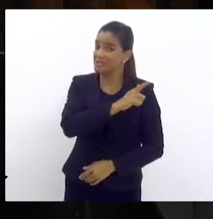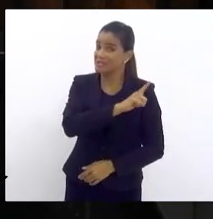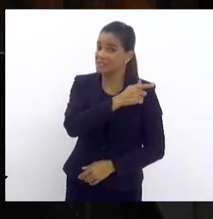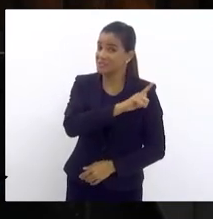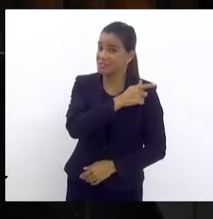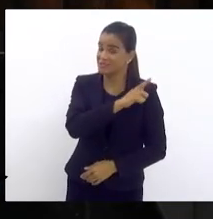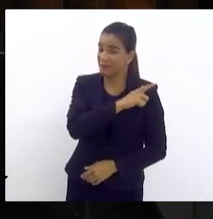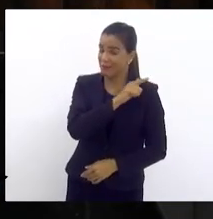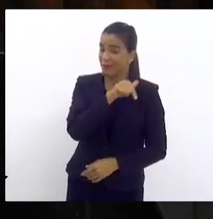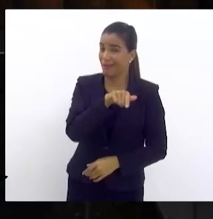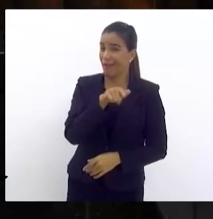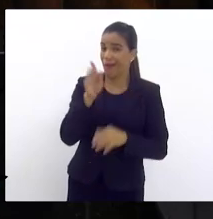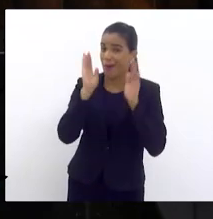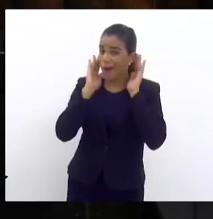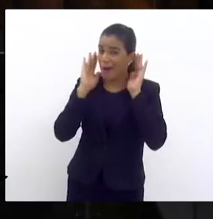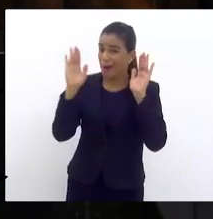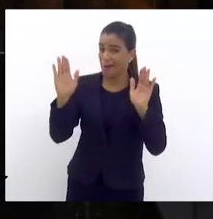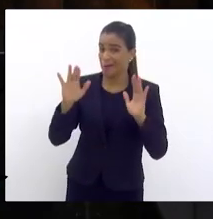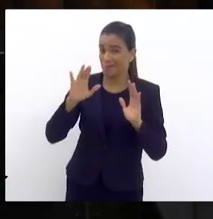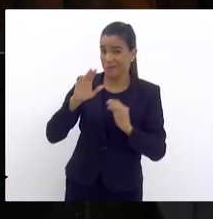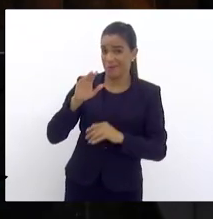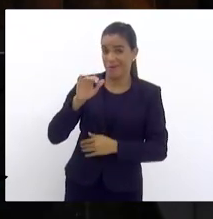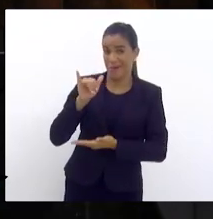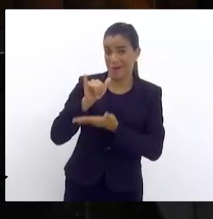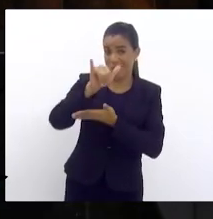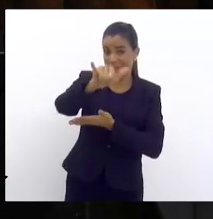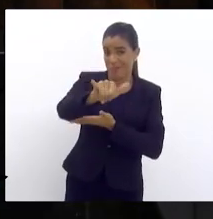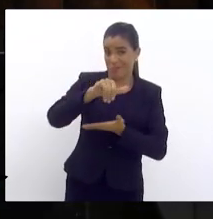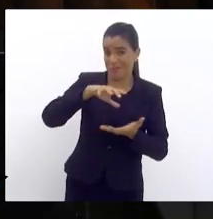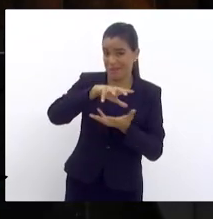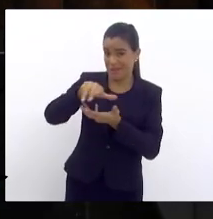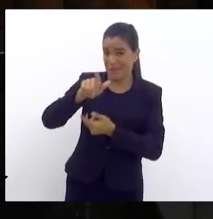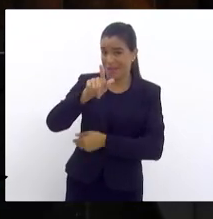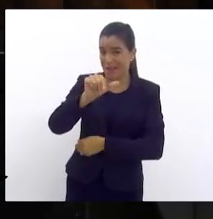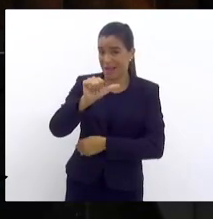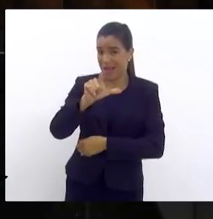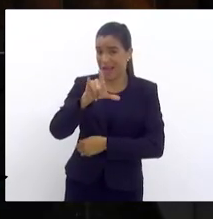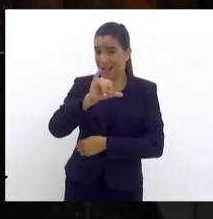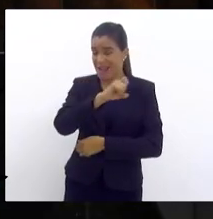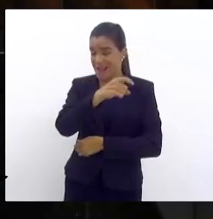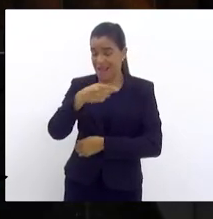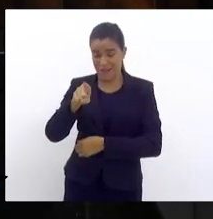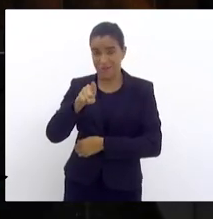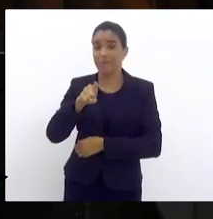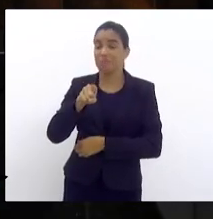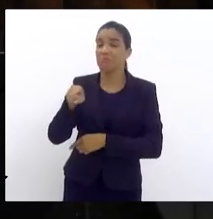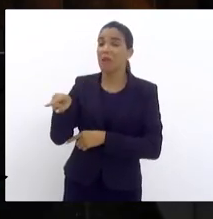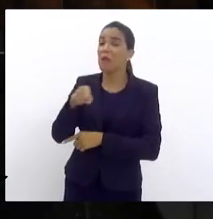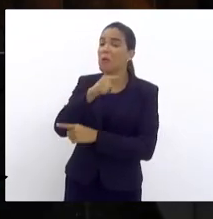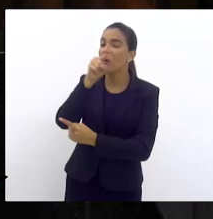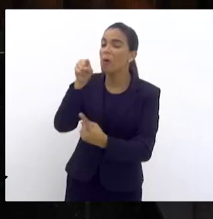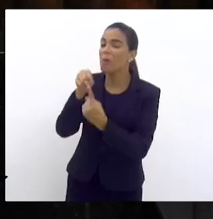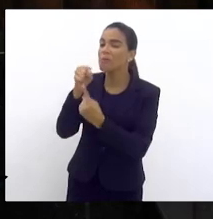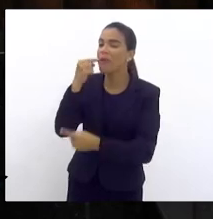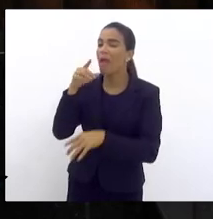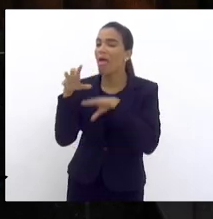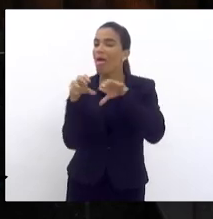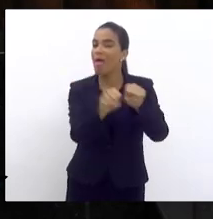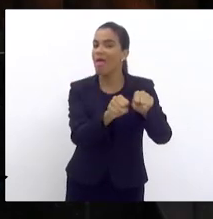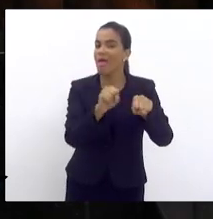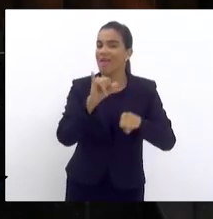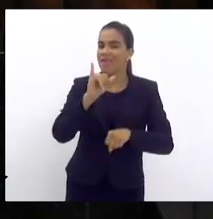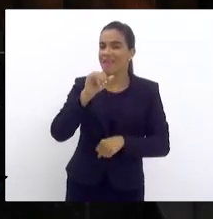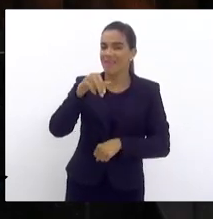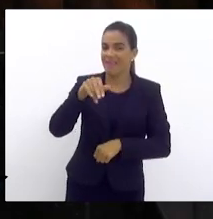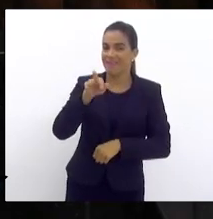o Aeroporto Internacional do Galeão e a Infraero tome conta